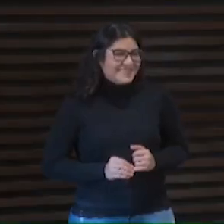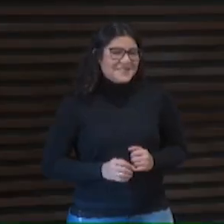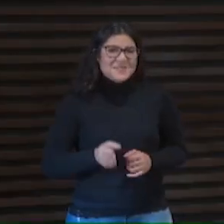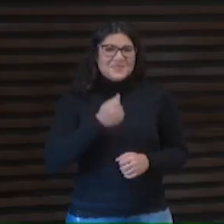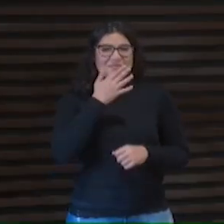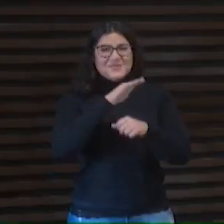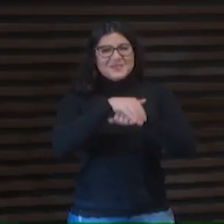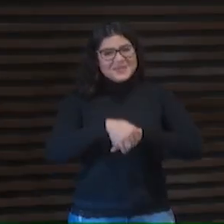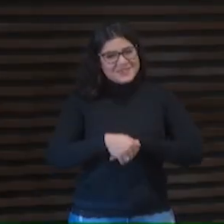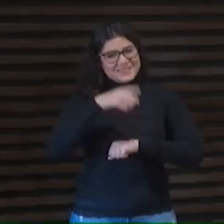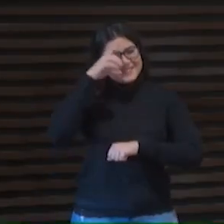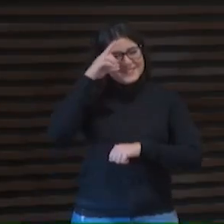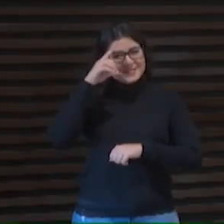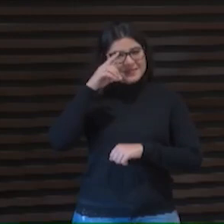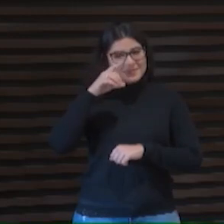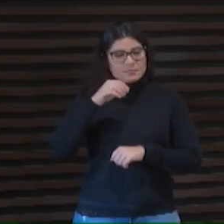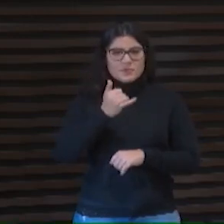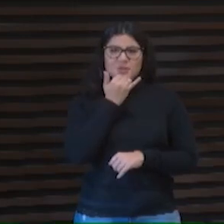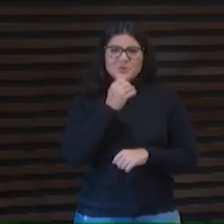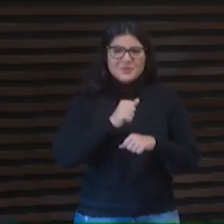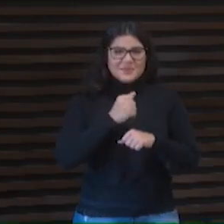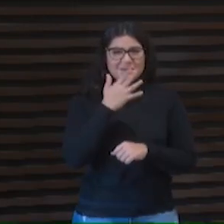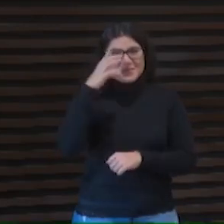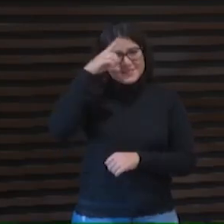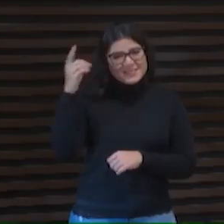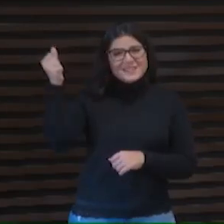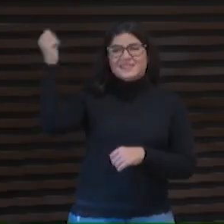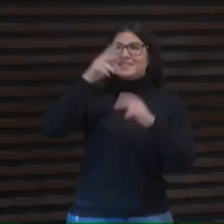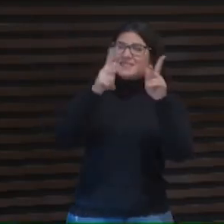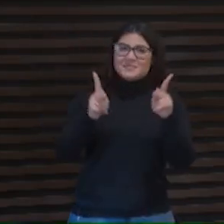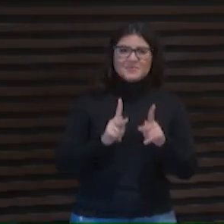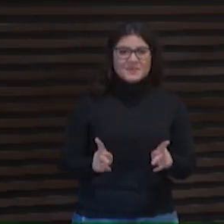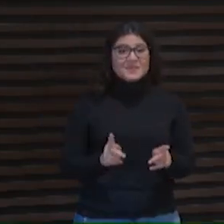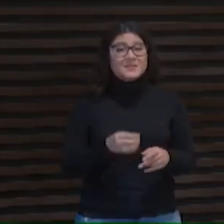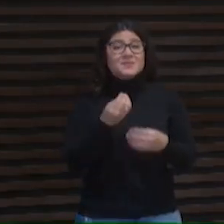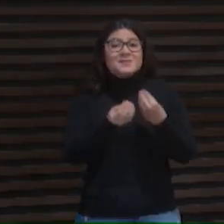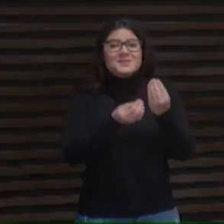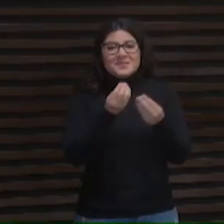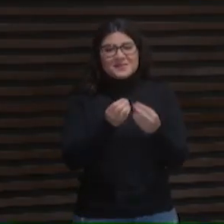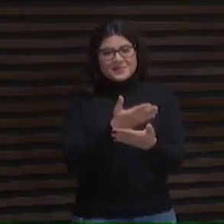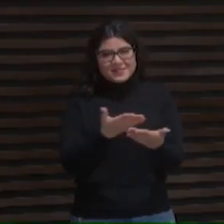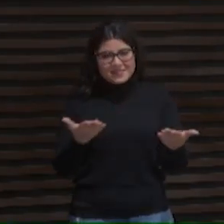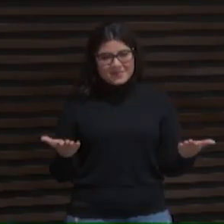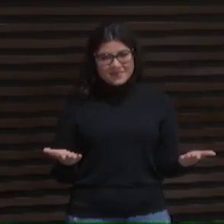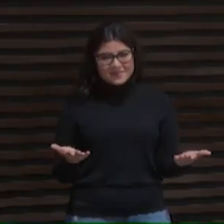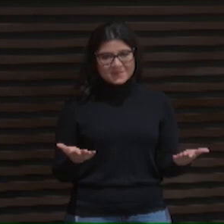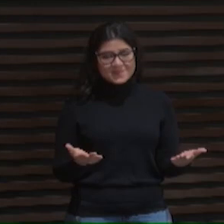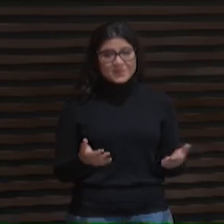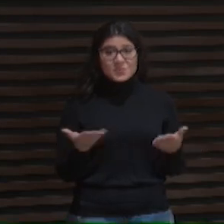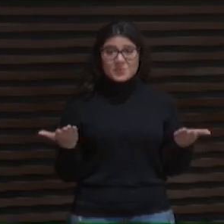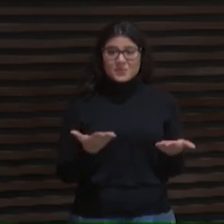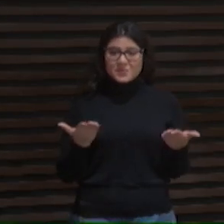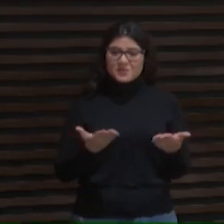Bom dia, meus irmãos, graça e paz. Como é que vocês estão nessa manhã? Tudo